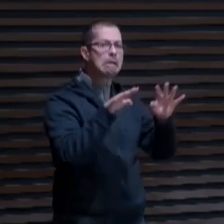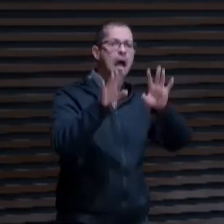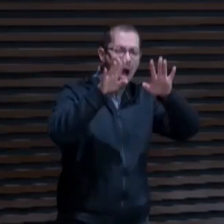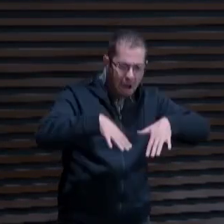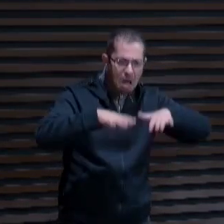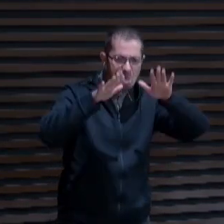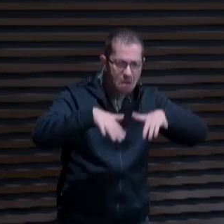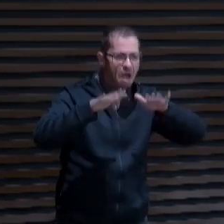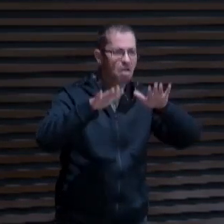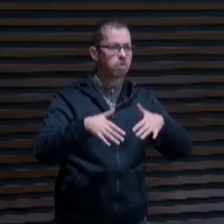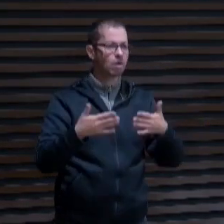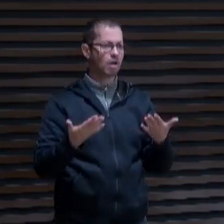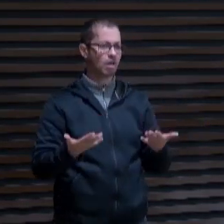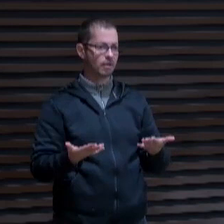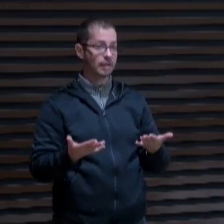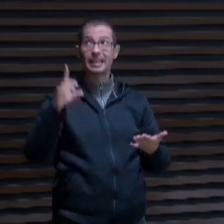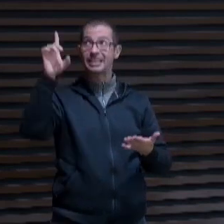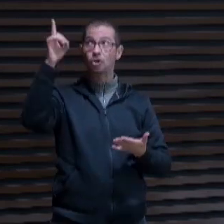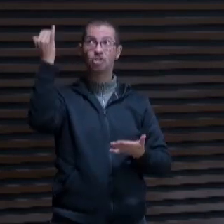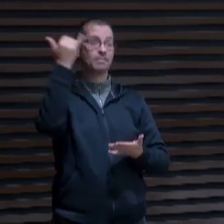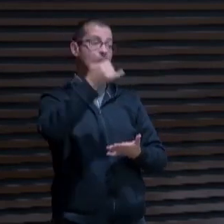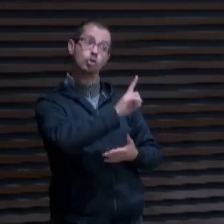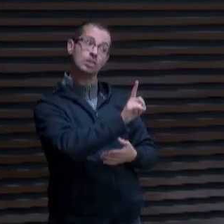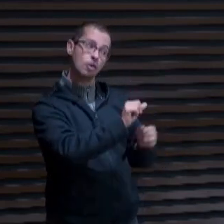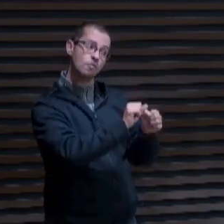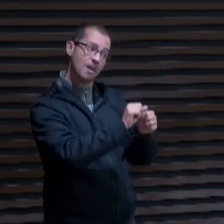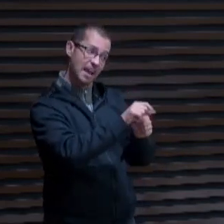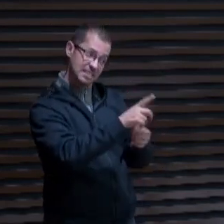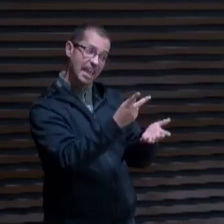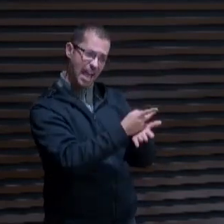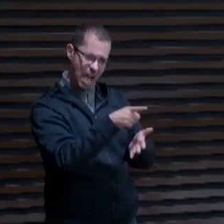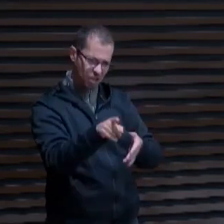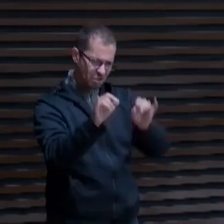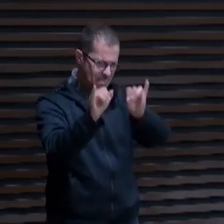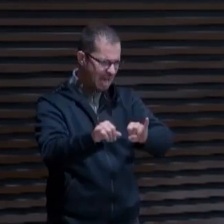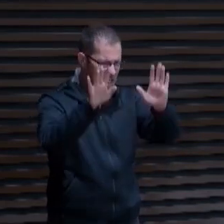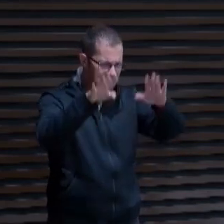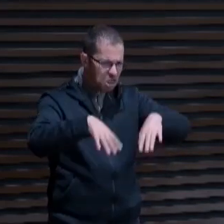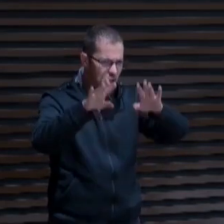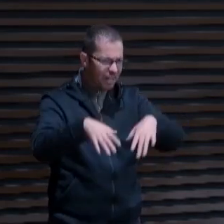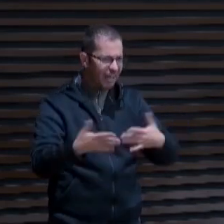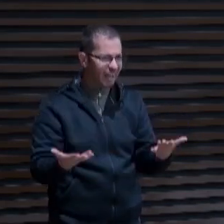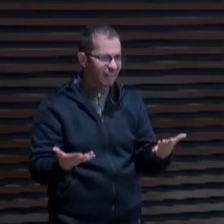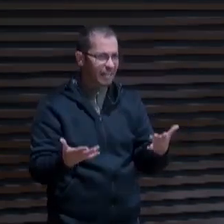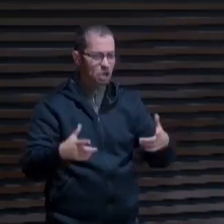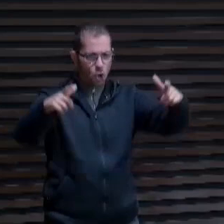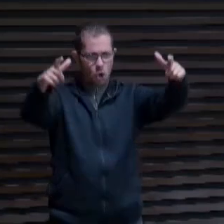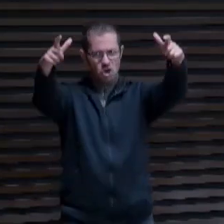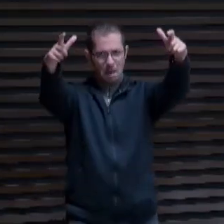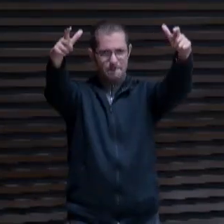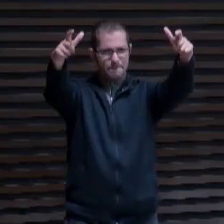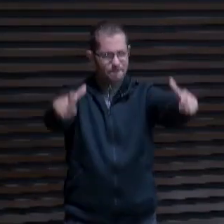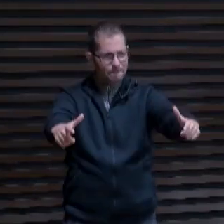dito que eles não fizessem isso, mas eles fizeram e colocaram para adorar. E de tal